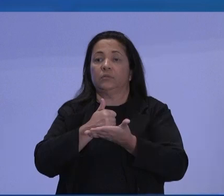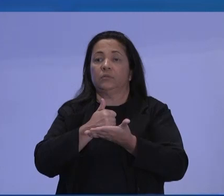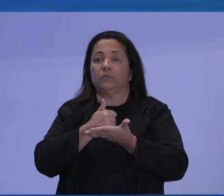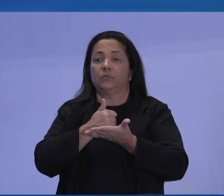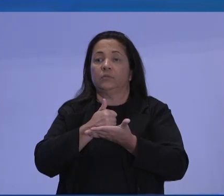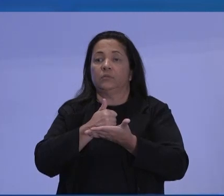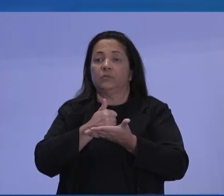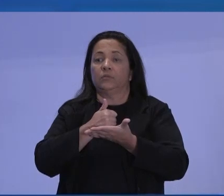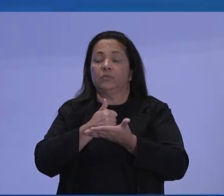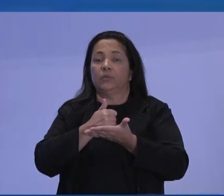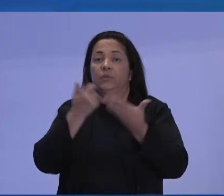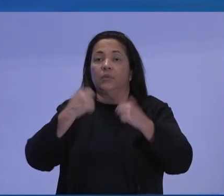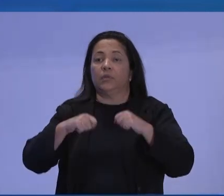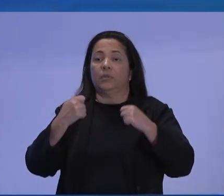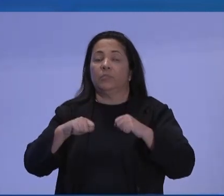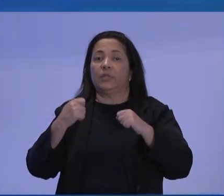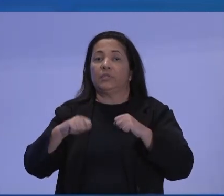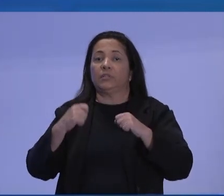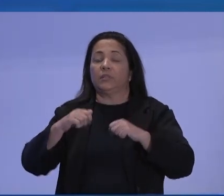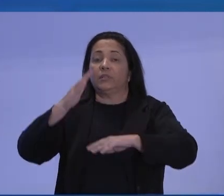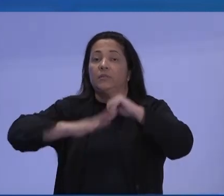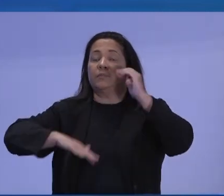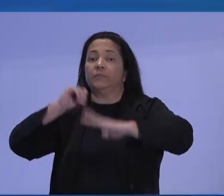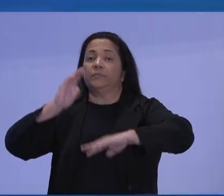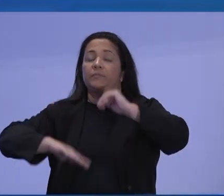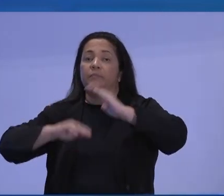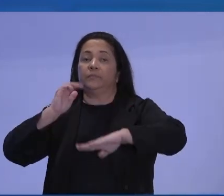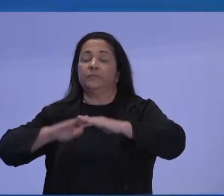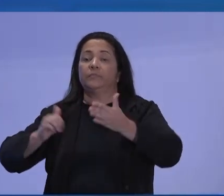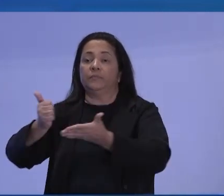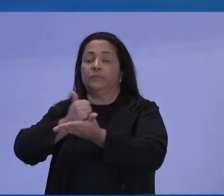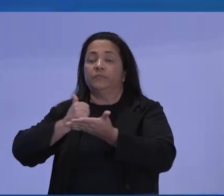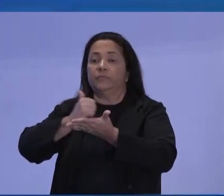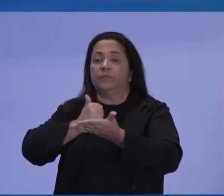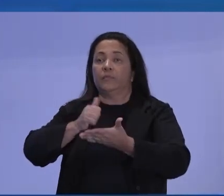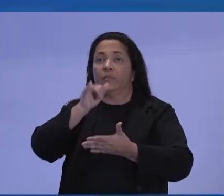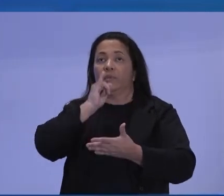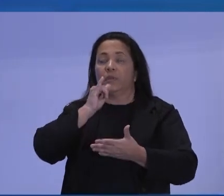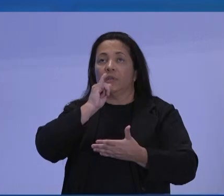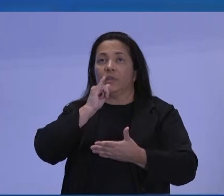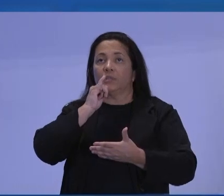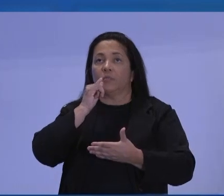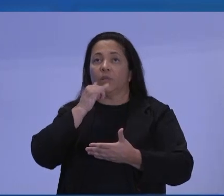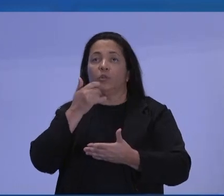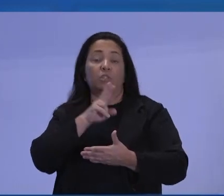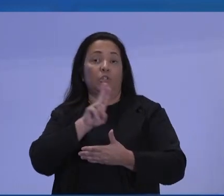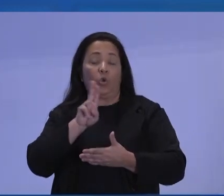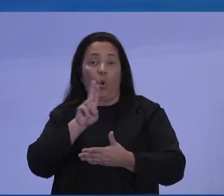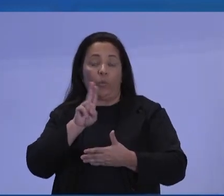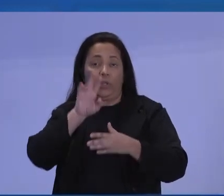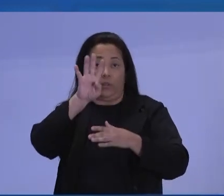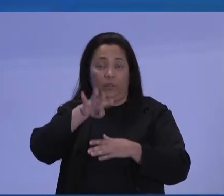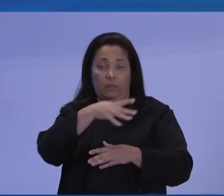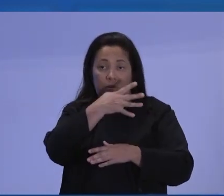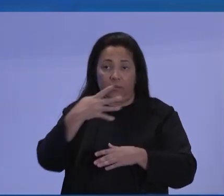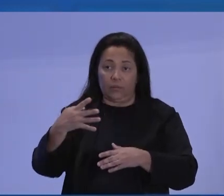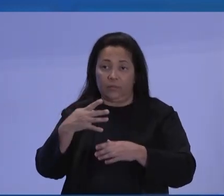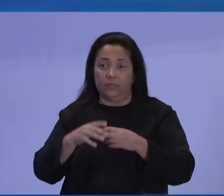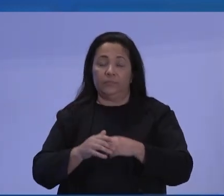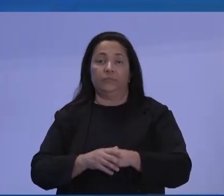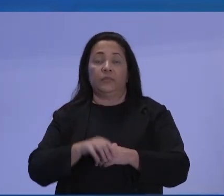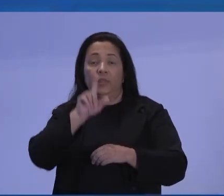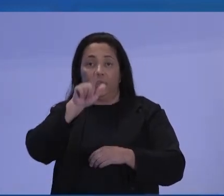da presença do farmacêutico para dispensação, como, por exemplo, a talidomida, que é um medicamento utilizado